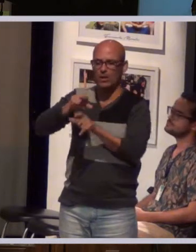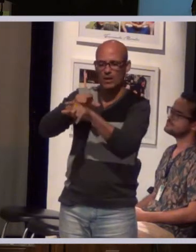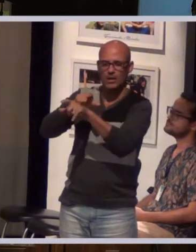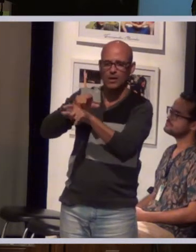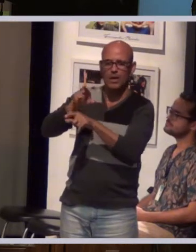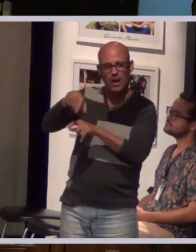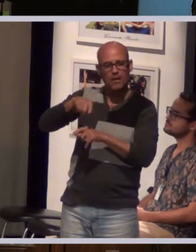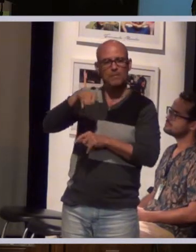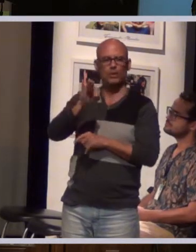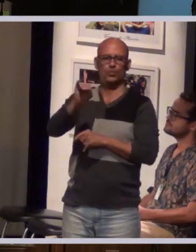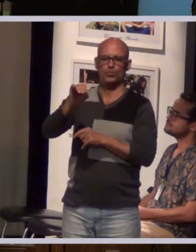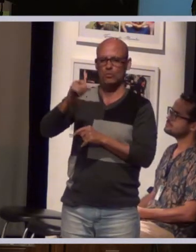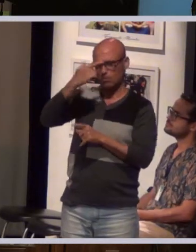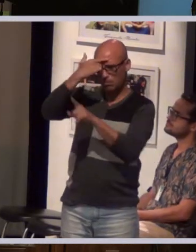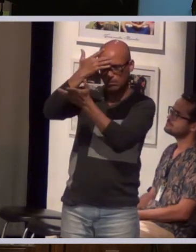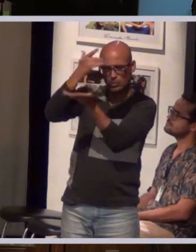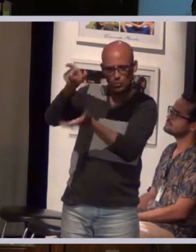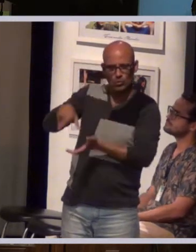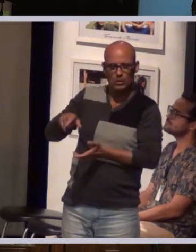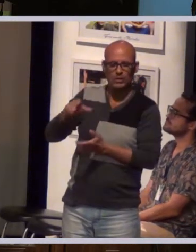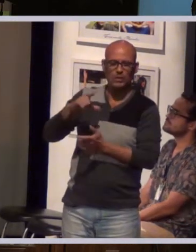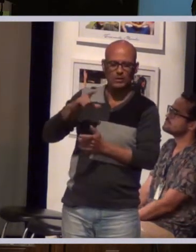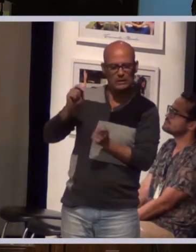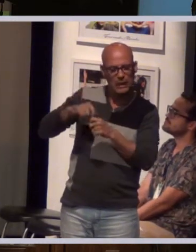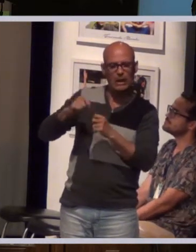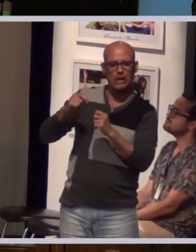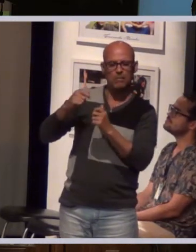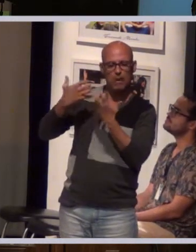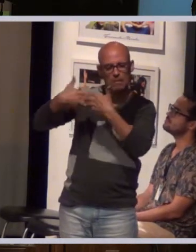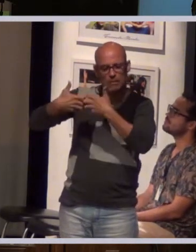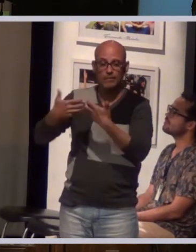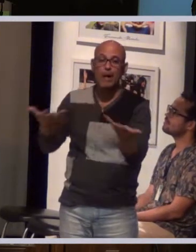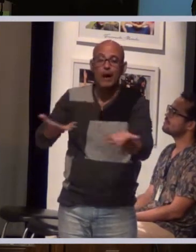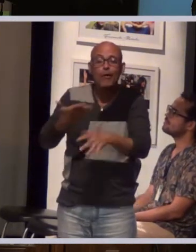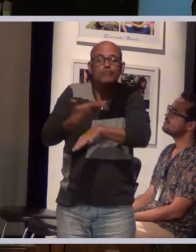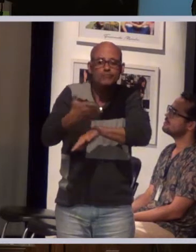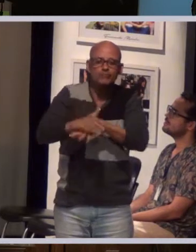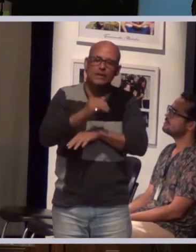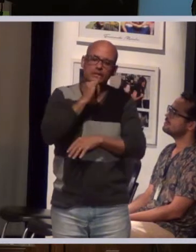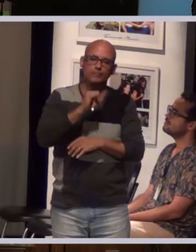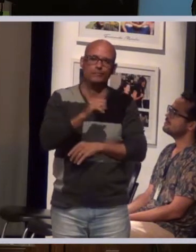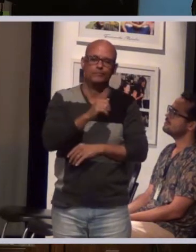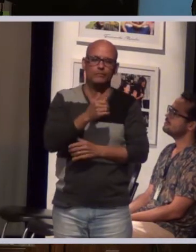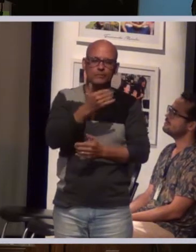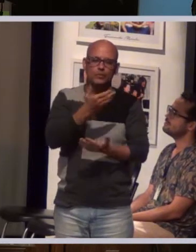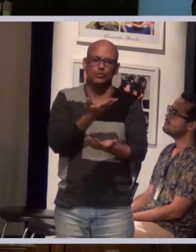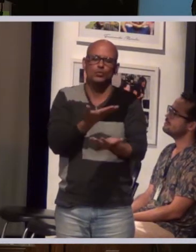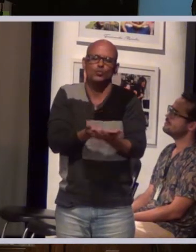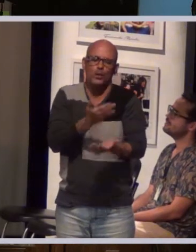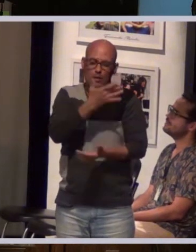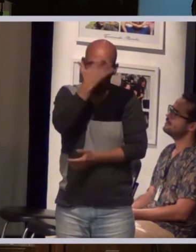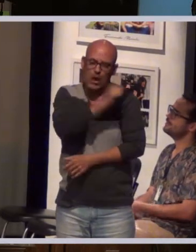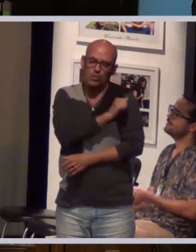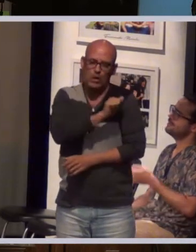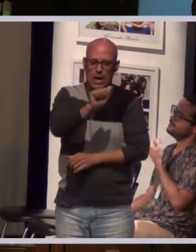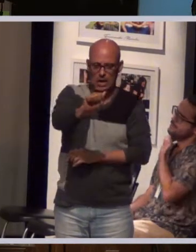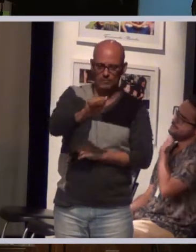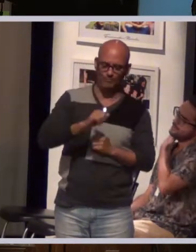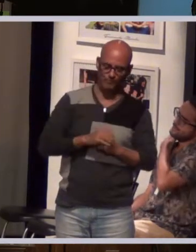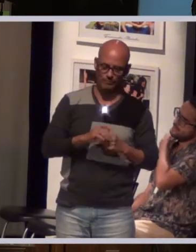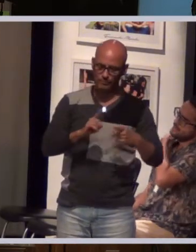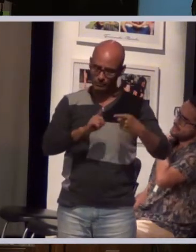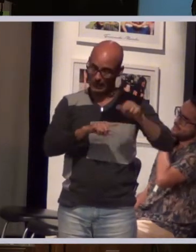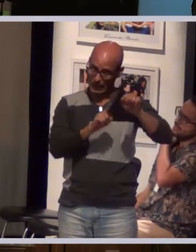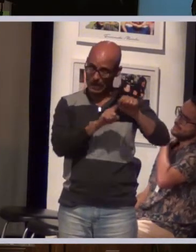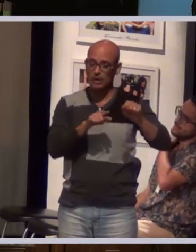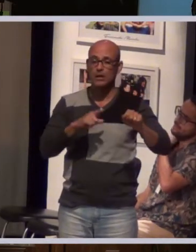Então, vamos agora para a prática, né? O estudante A. O jovem usa cadeira de rodas